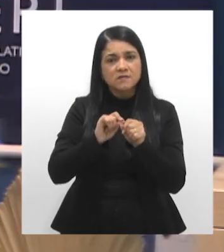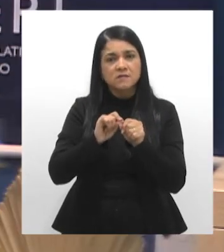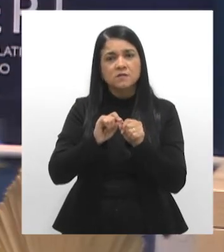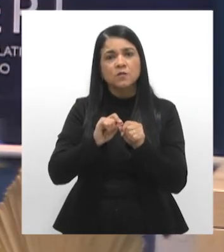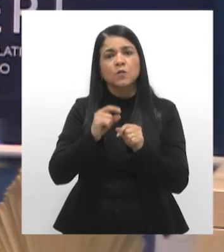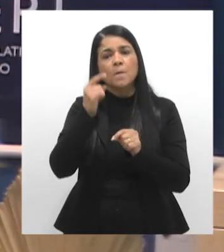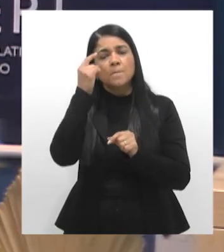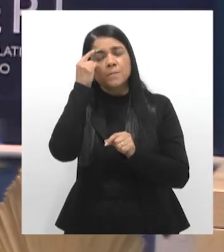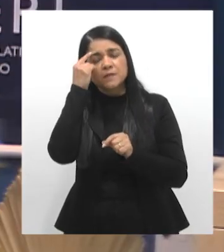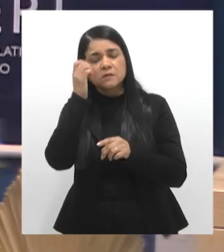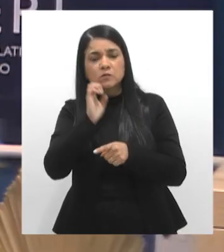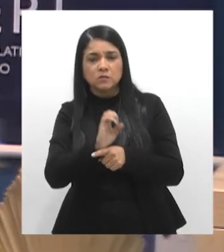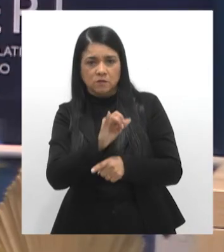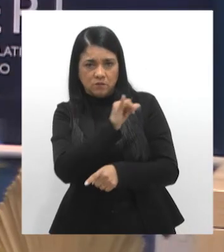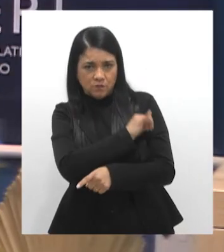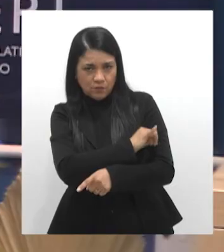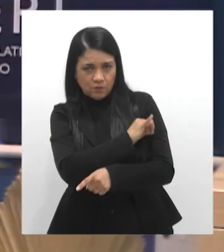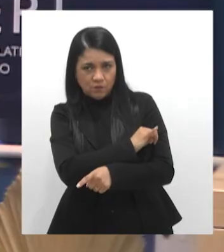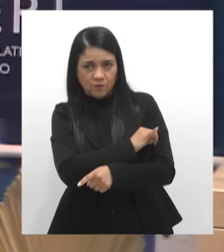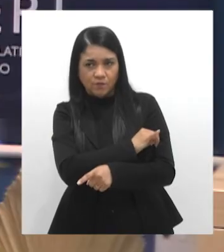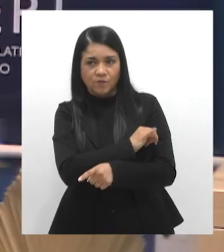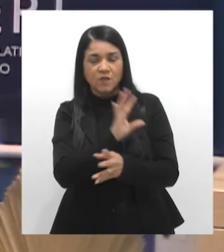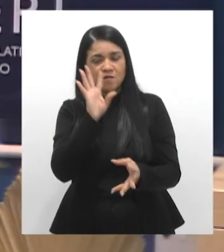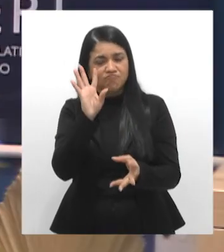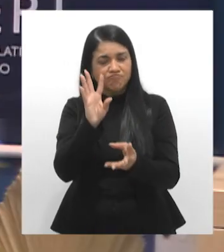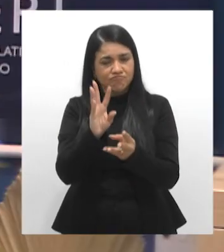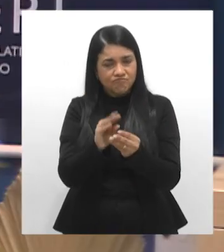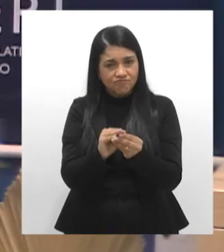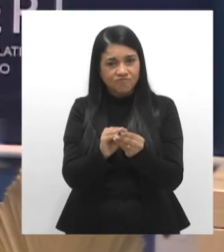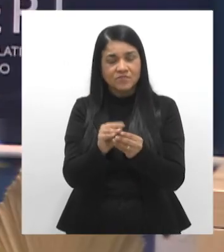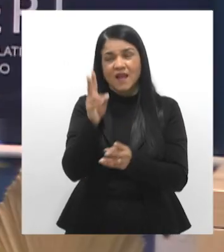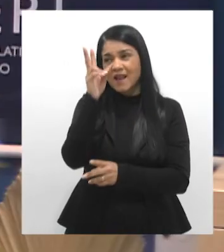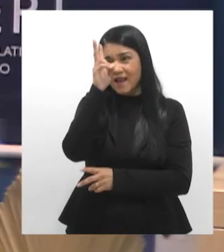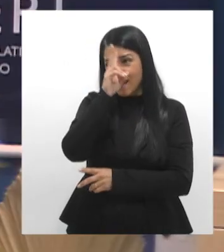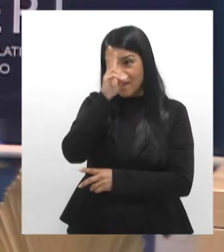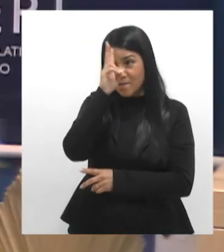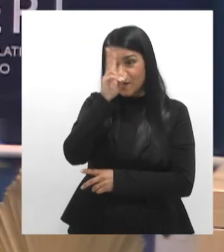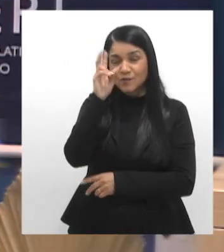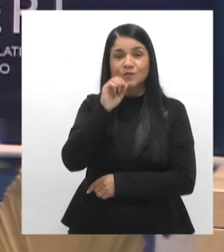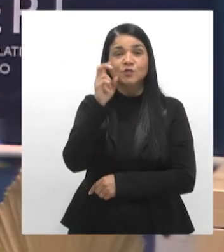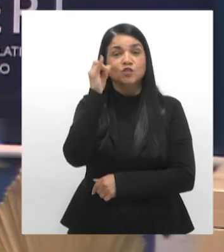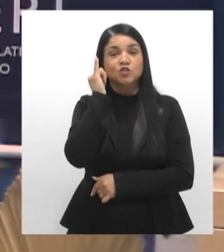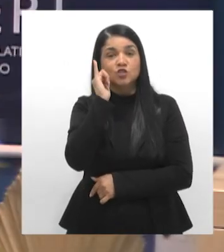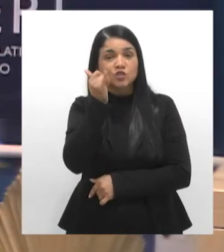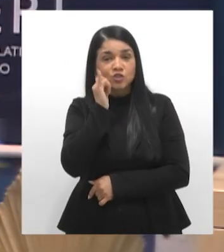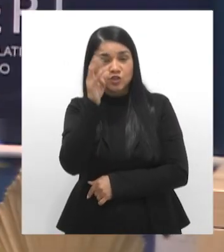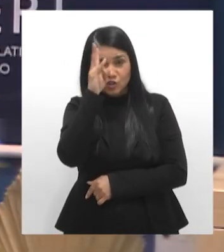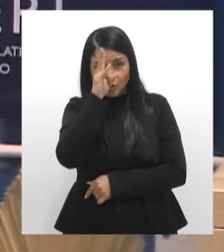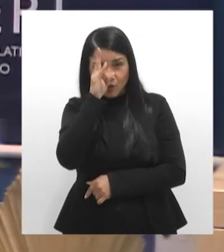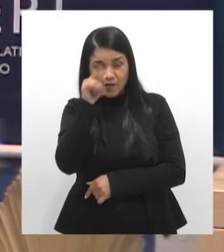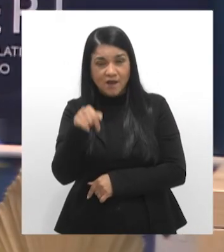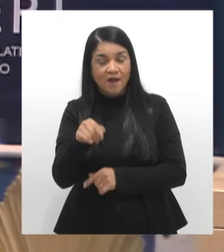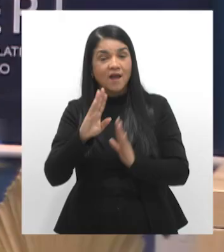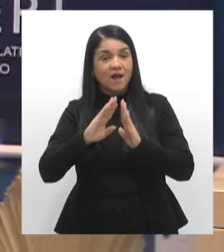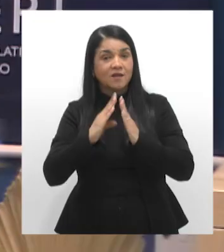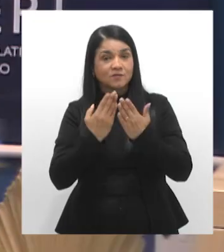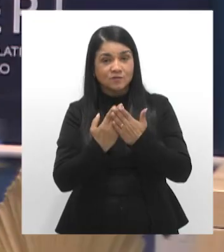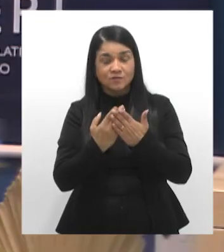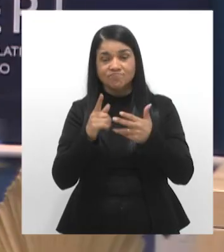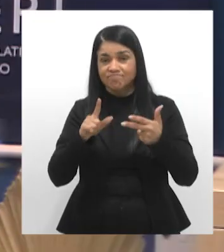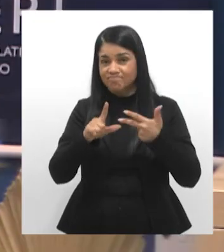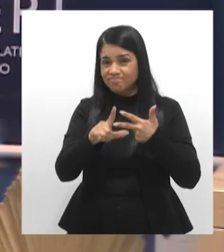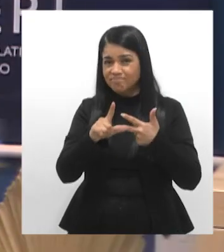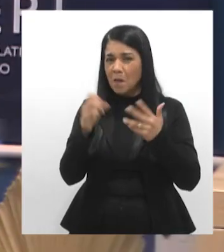Estado do Rio de Janeiro. E eu encerro, deputado Luiz Paulo, lembrando aqui, já que a história é o seguinte, eu me lembro, essa escola